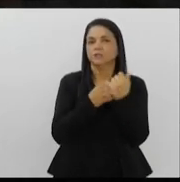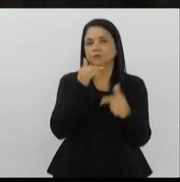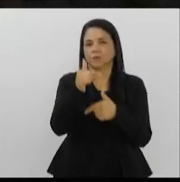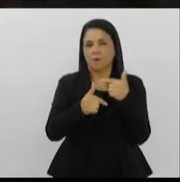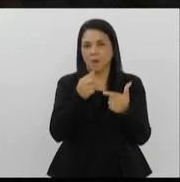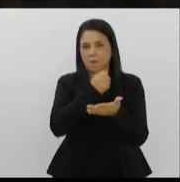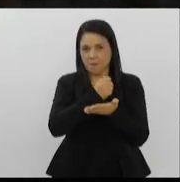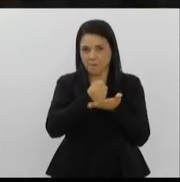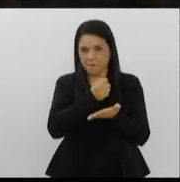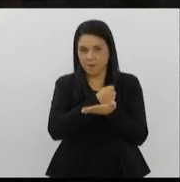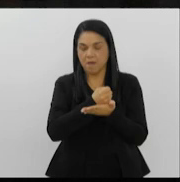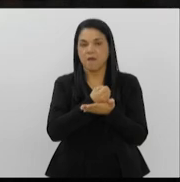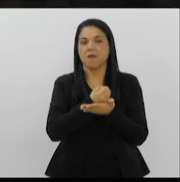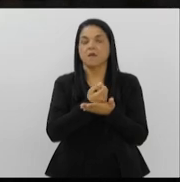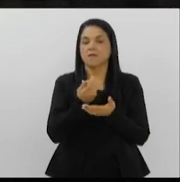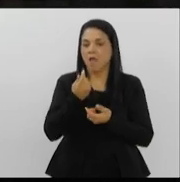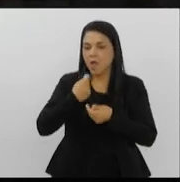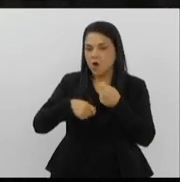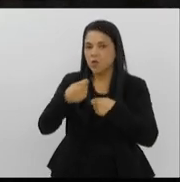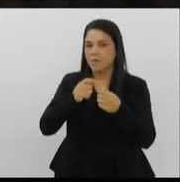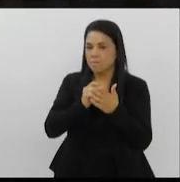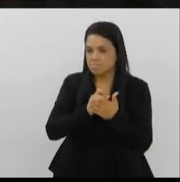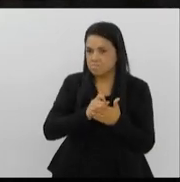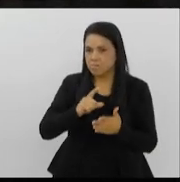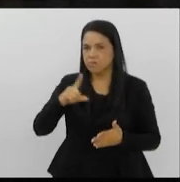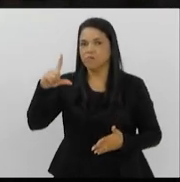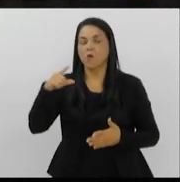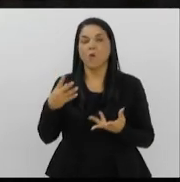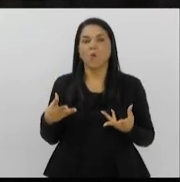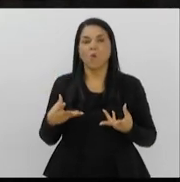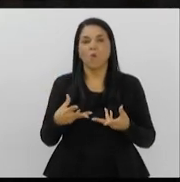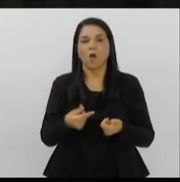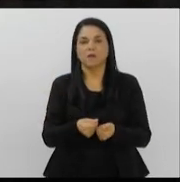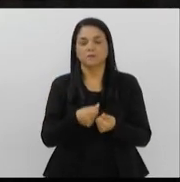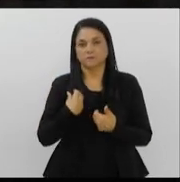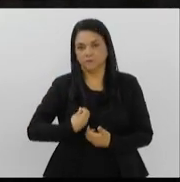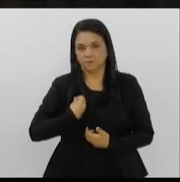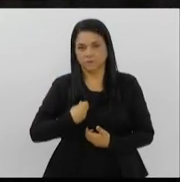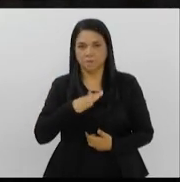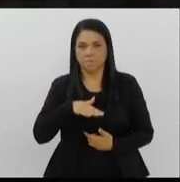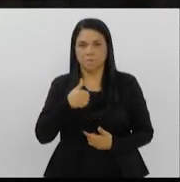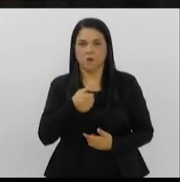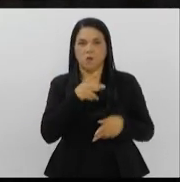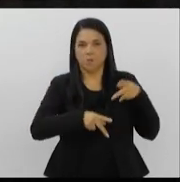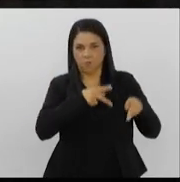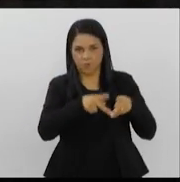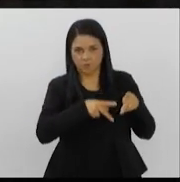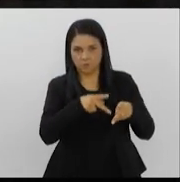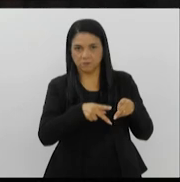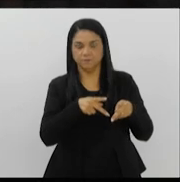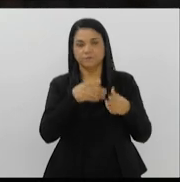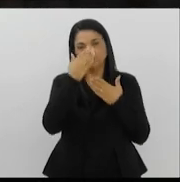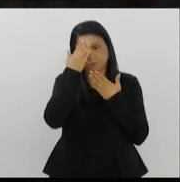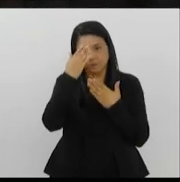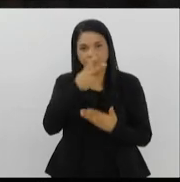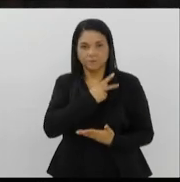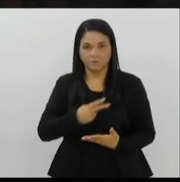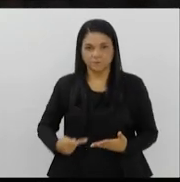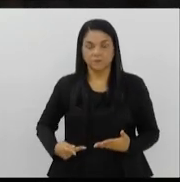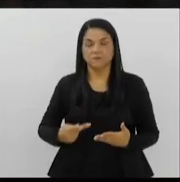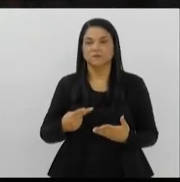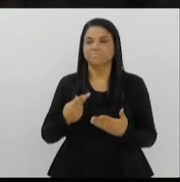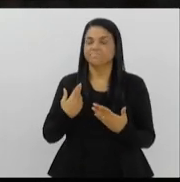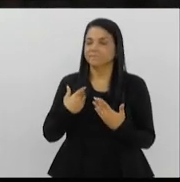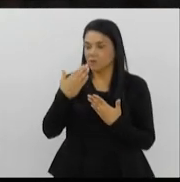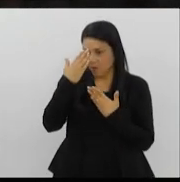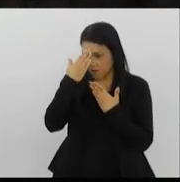aquecimento da economia, uma qualidade de vida melhor para o nosso povo. Obrigado, presidente, conto com todos os meus pares